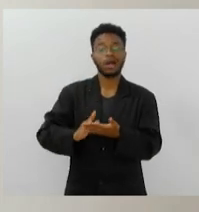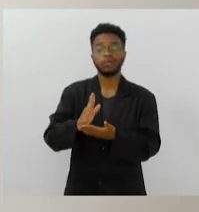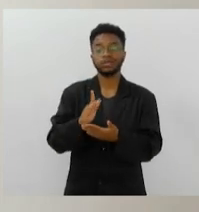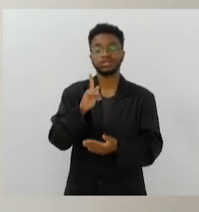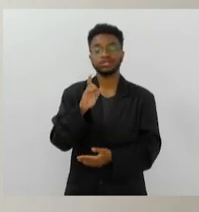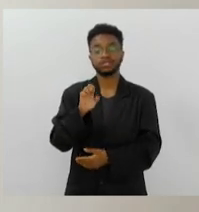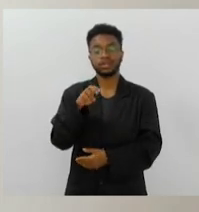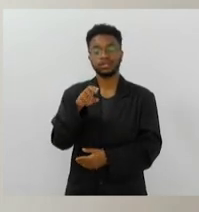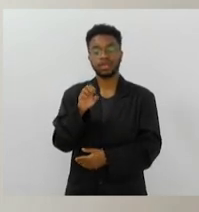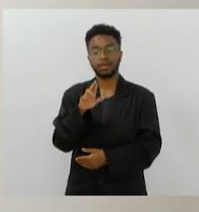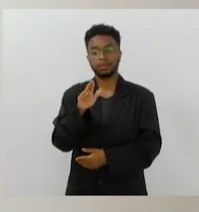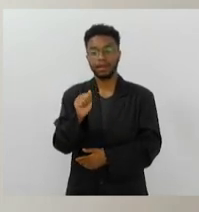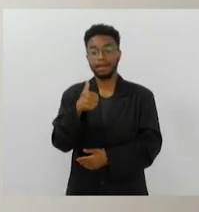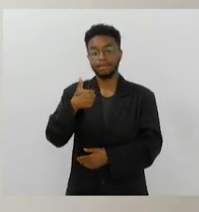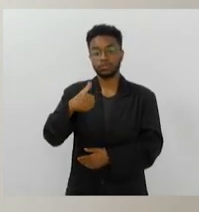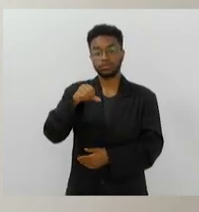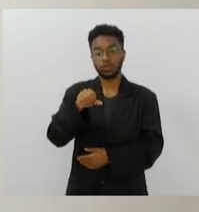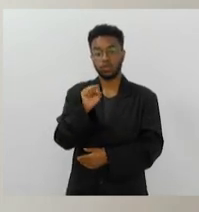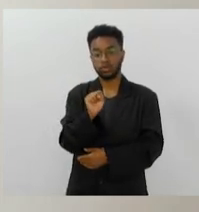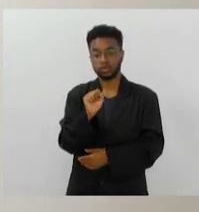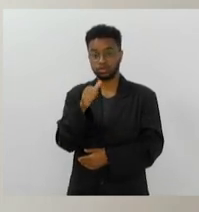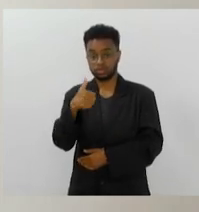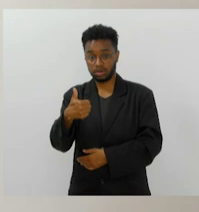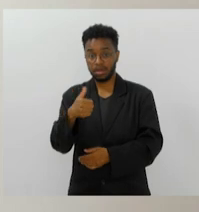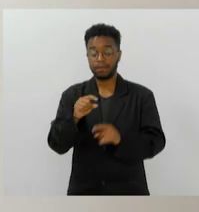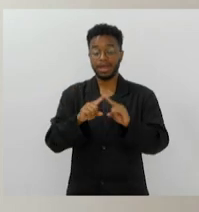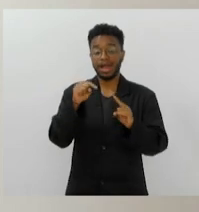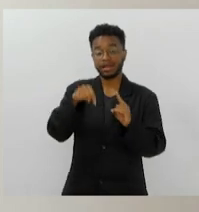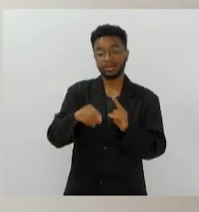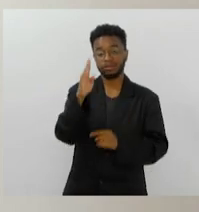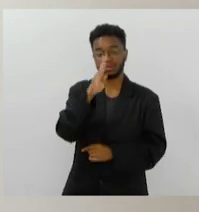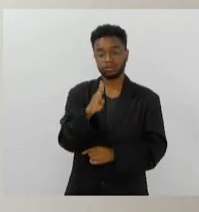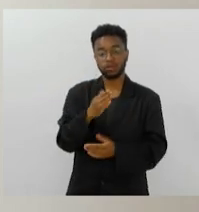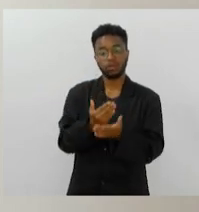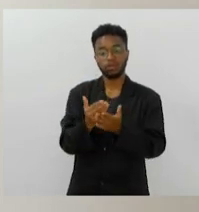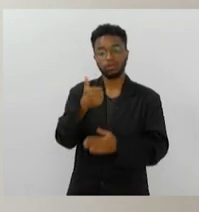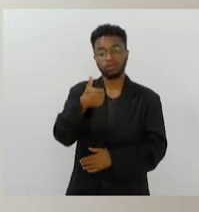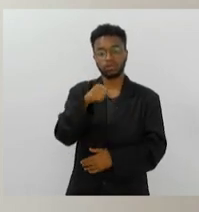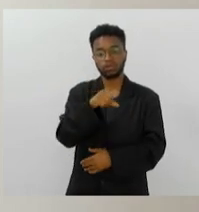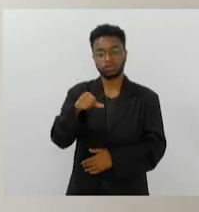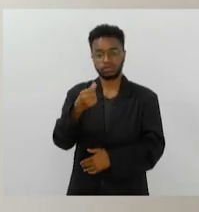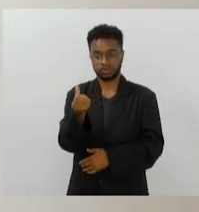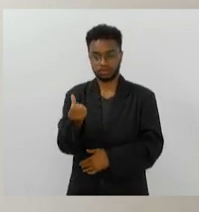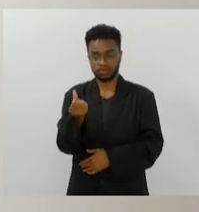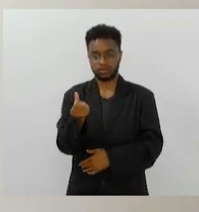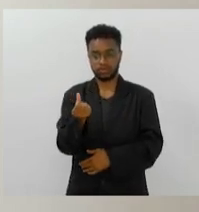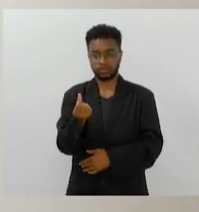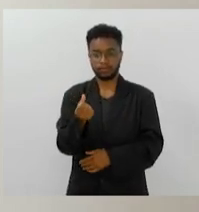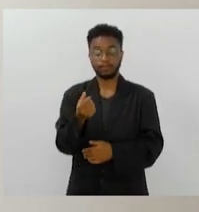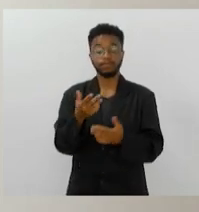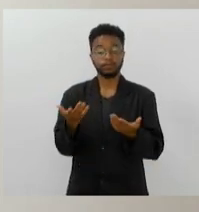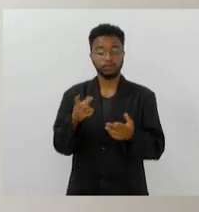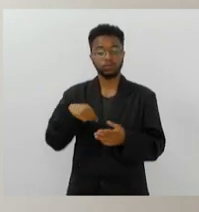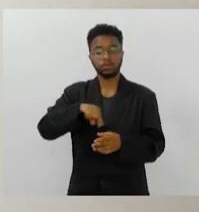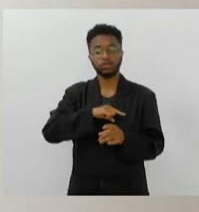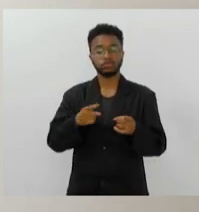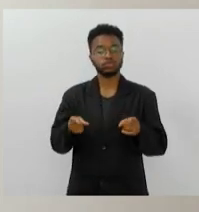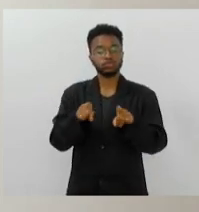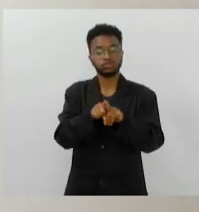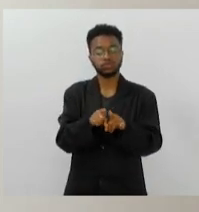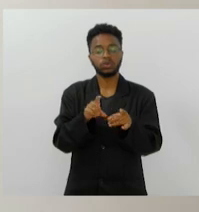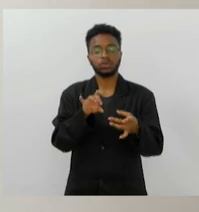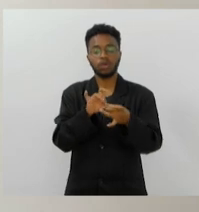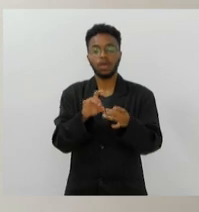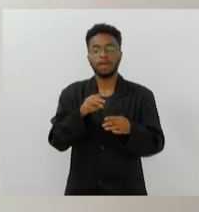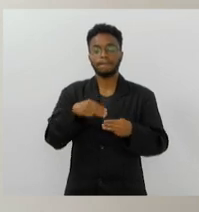em 1981 e entrou em vigor no Brasil em 1993. Em parceria com o Ministério Público do Trabalho, o